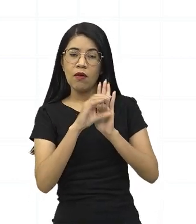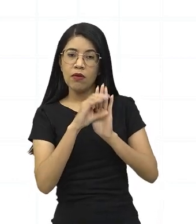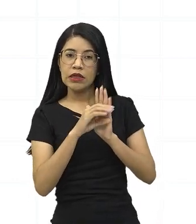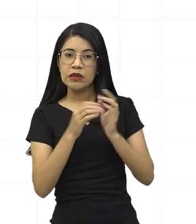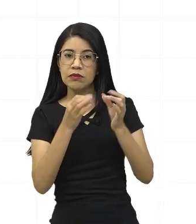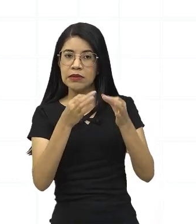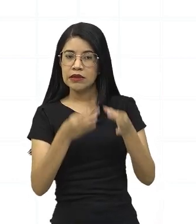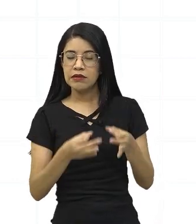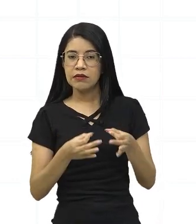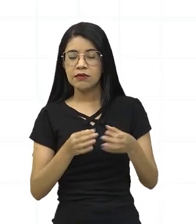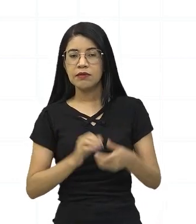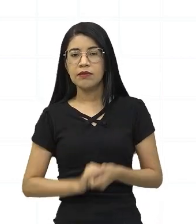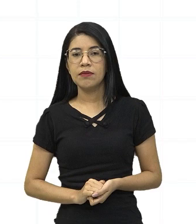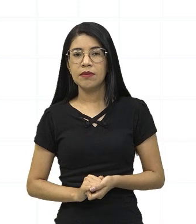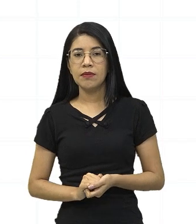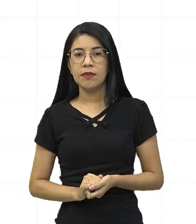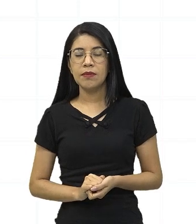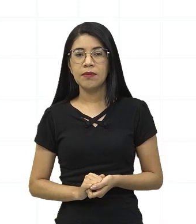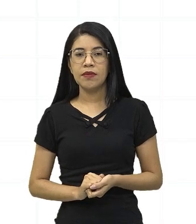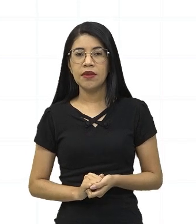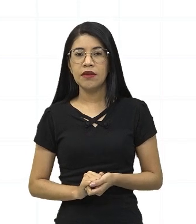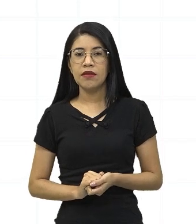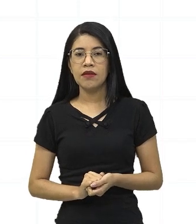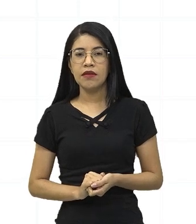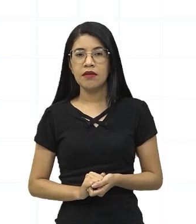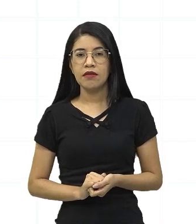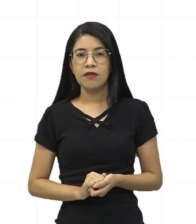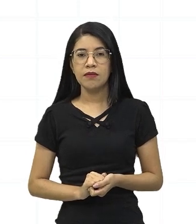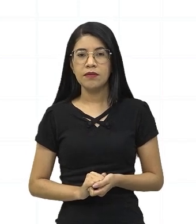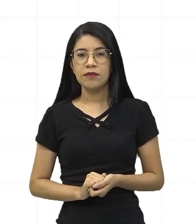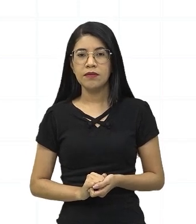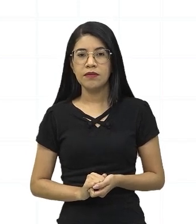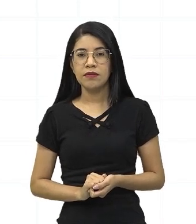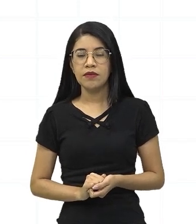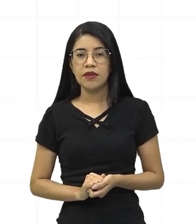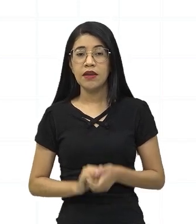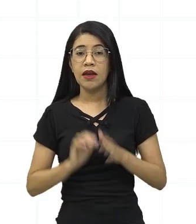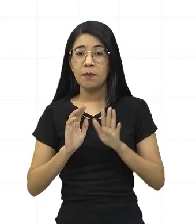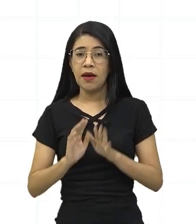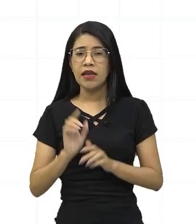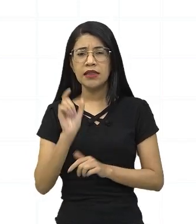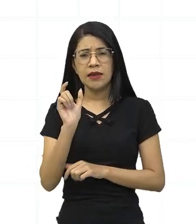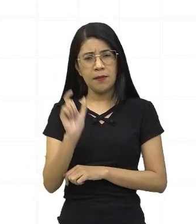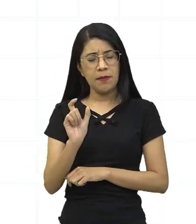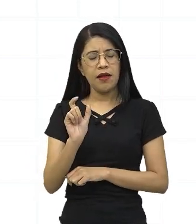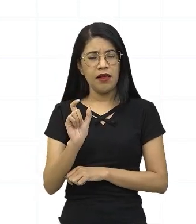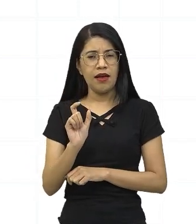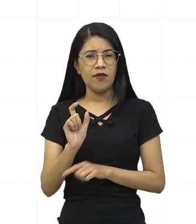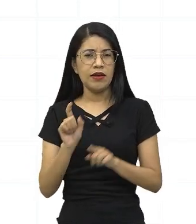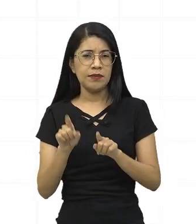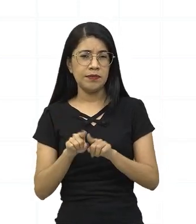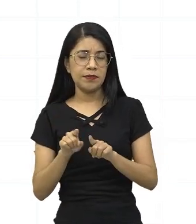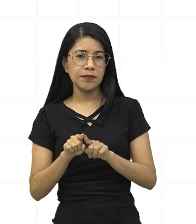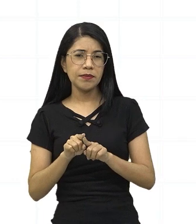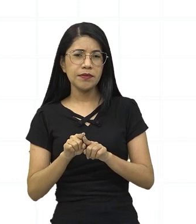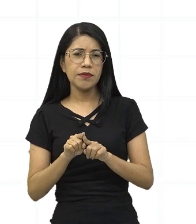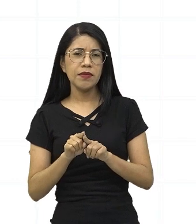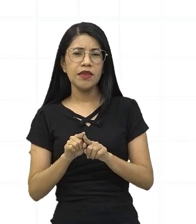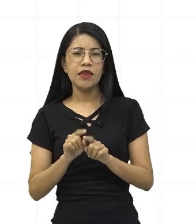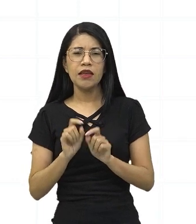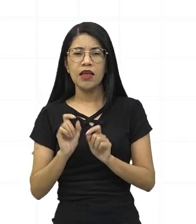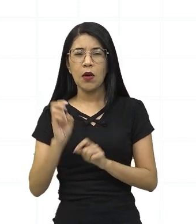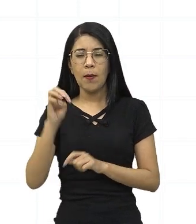deles. Mas, pela própria nomenclatura, né, da